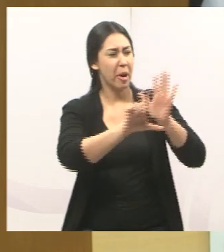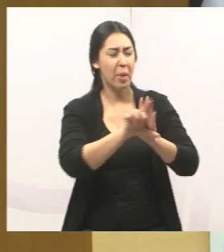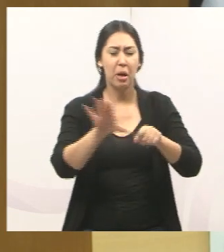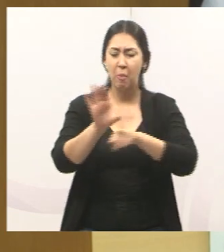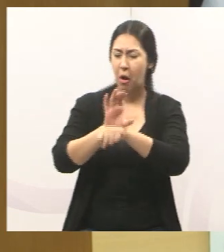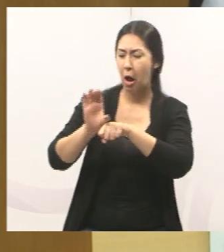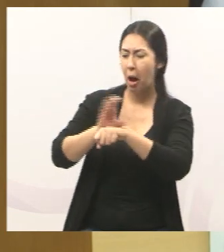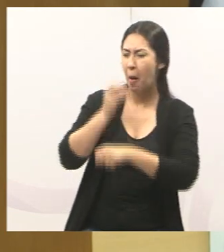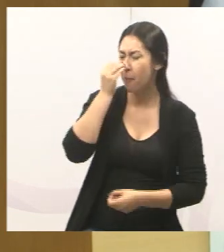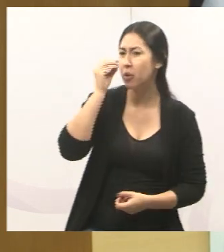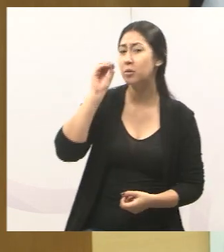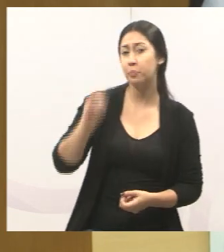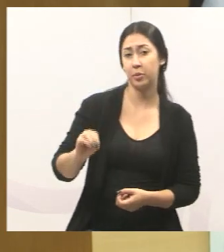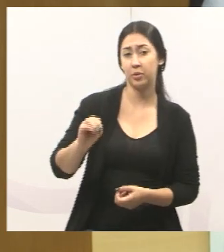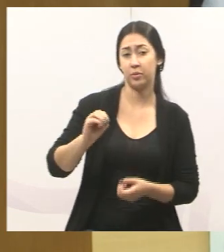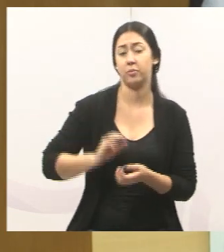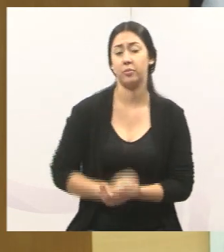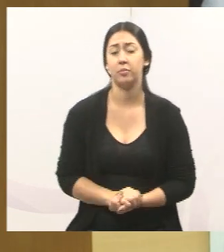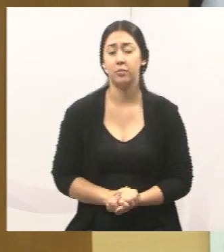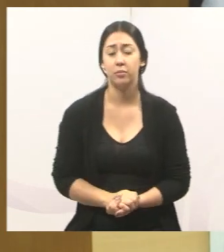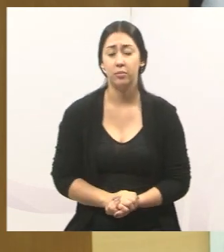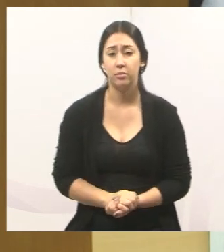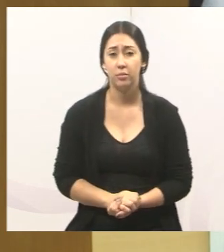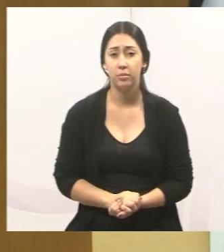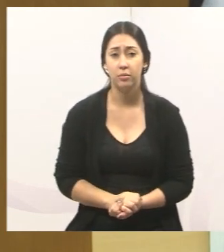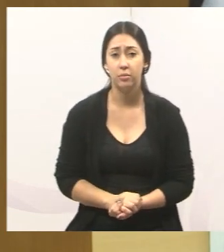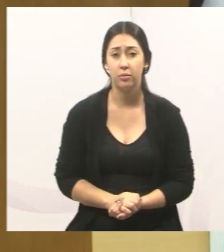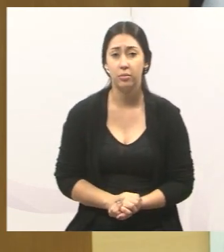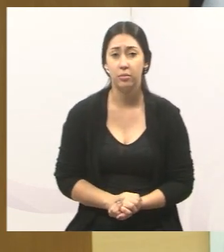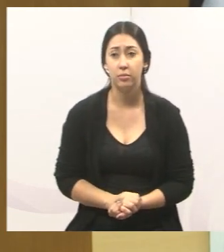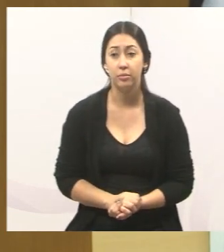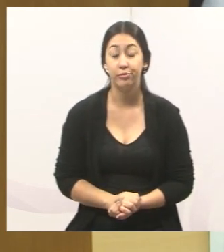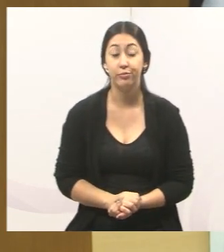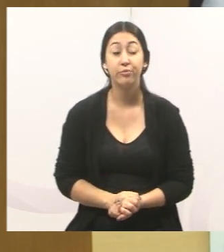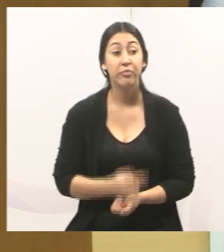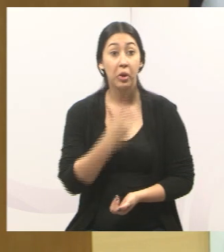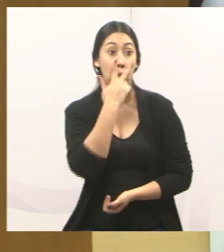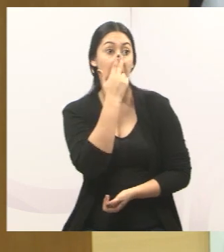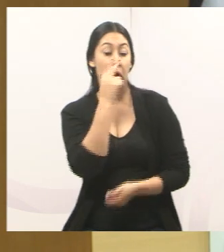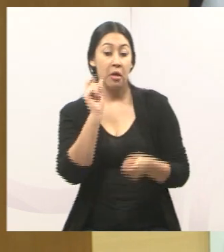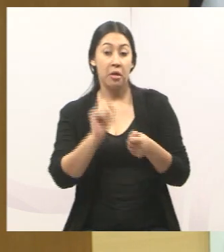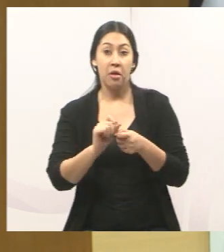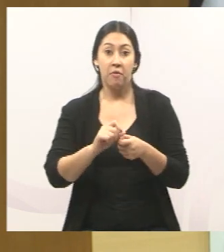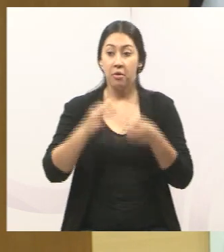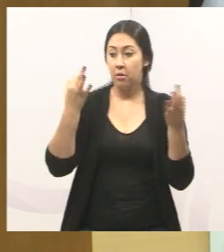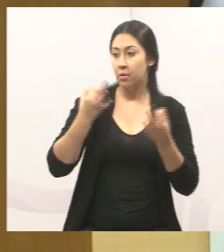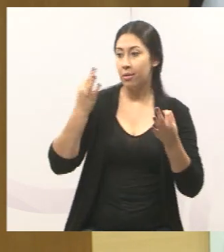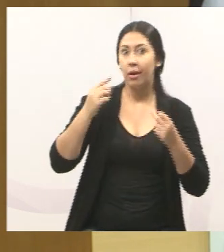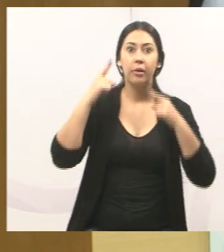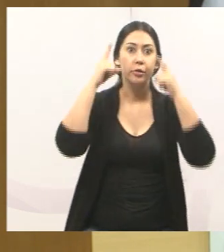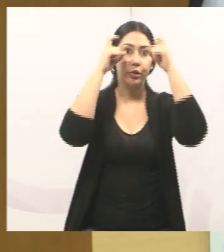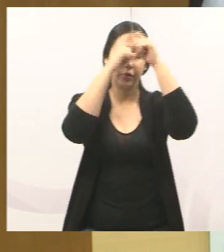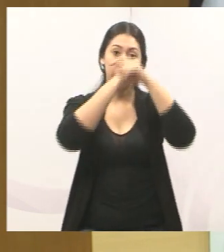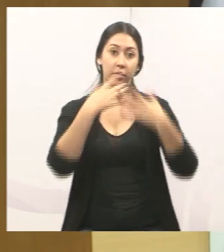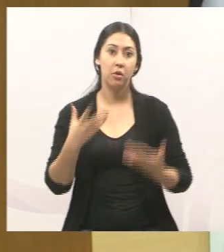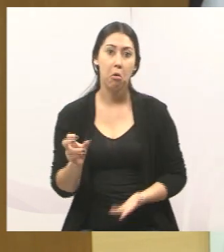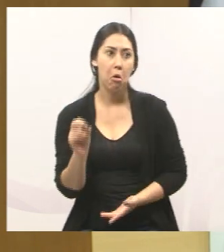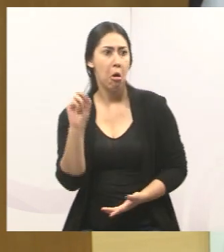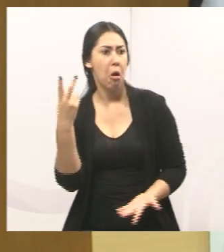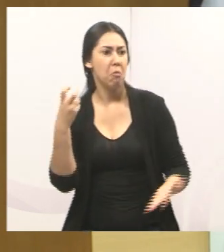Constituição Federal e a nossa lei orgânica do município. Parece que fazer o correto é difícil, ou a sensação de